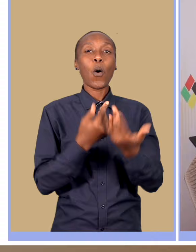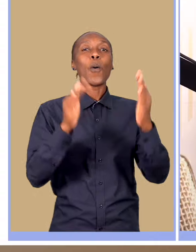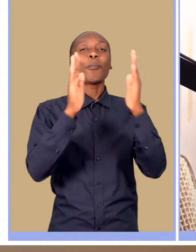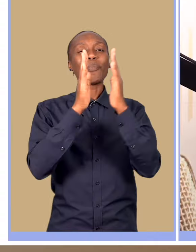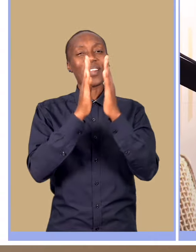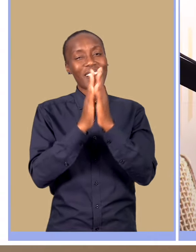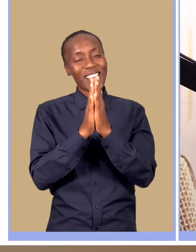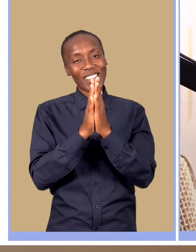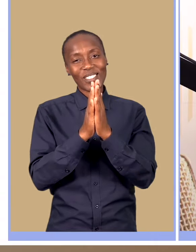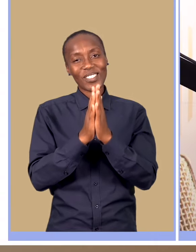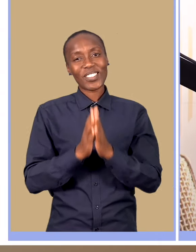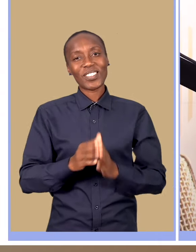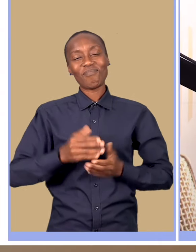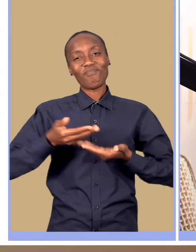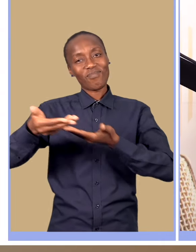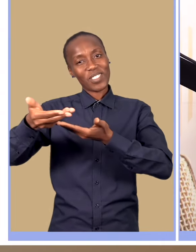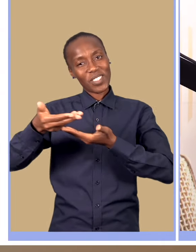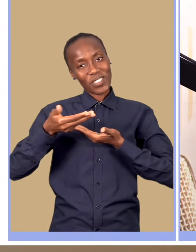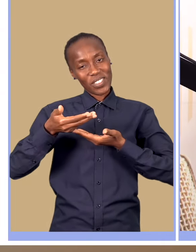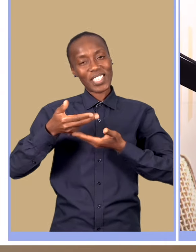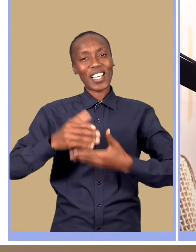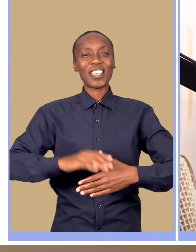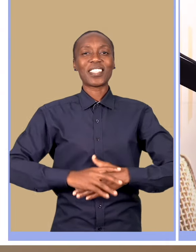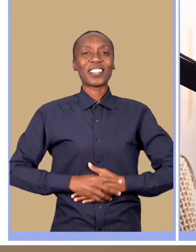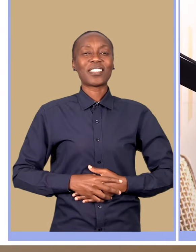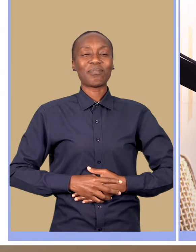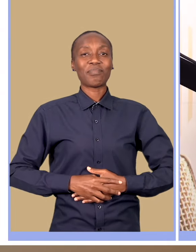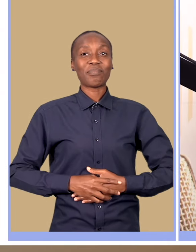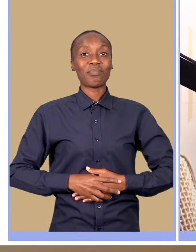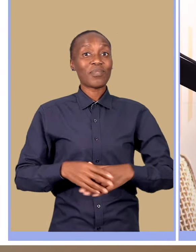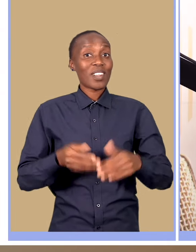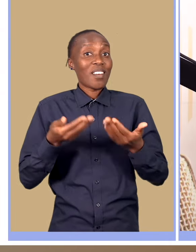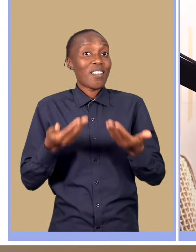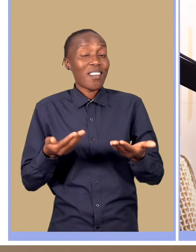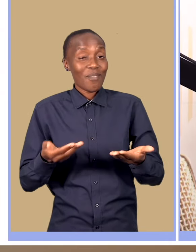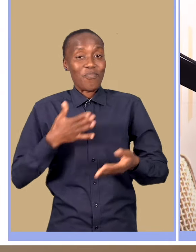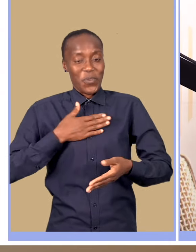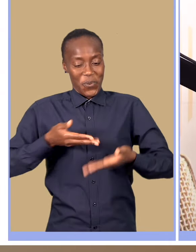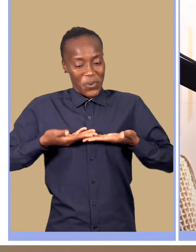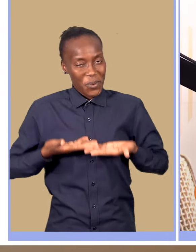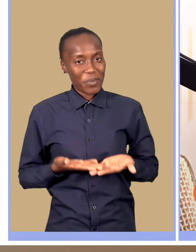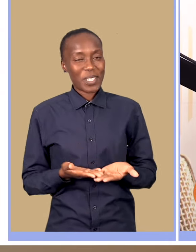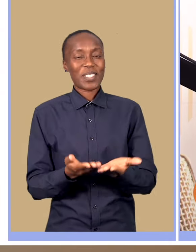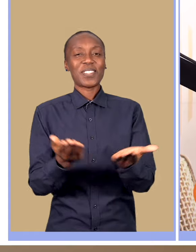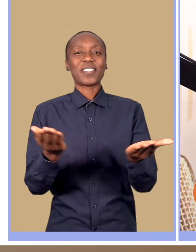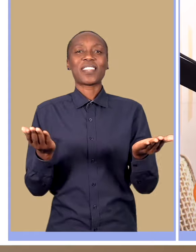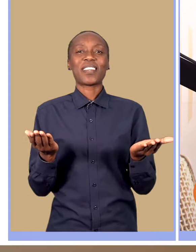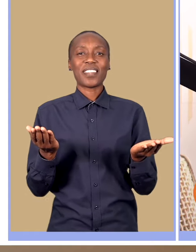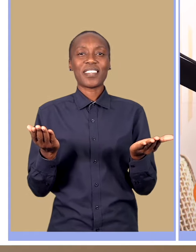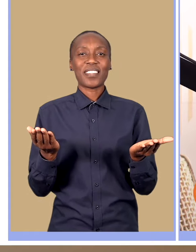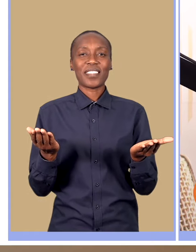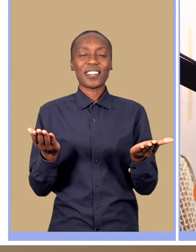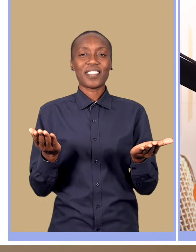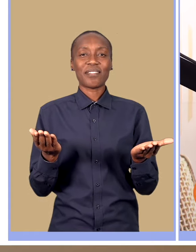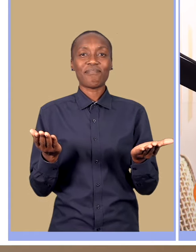doutor. Muito obrigado, obrigado pelo convite. Eu já vou partir também para a minha apresentação, não